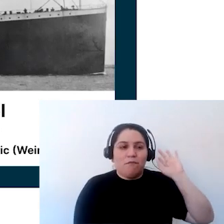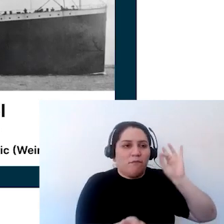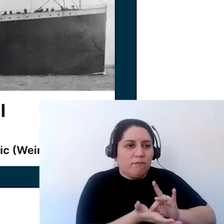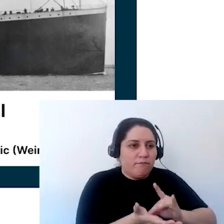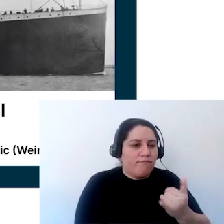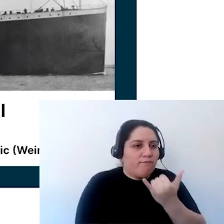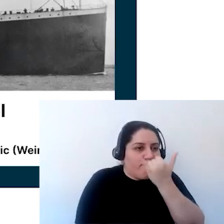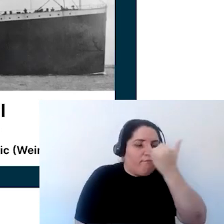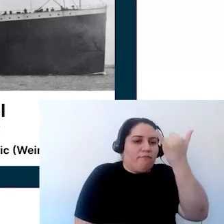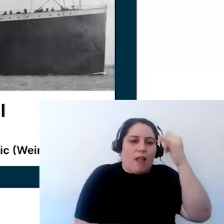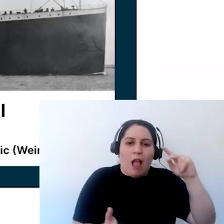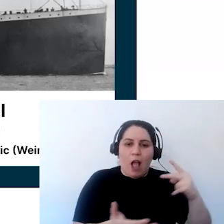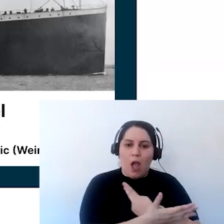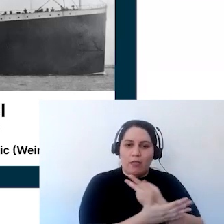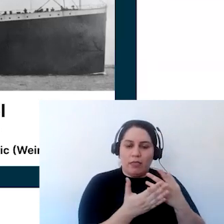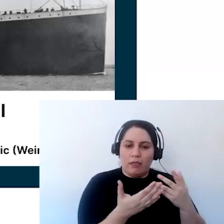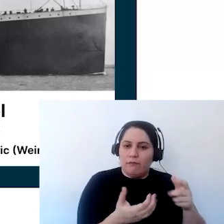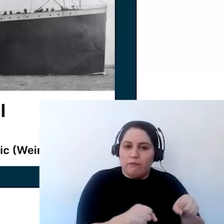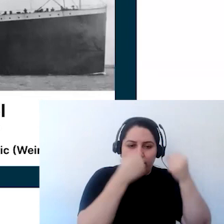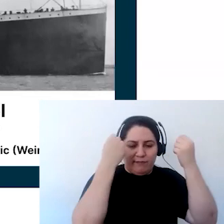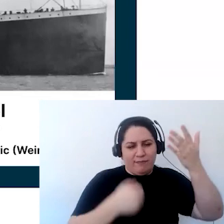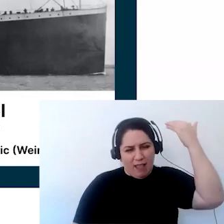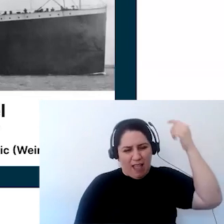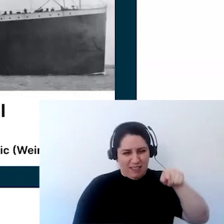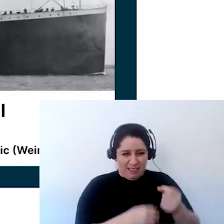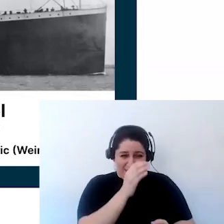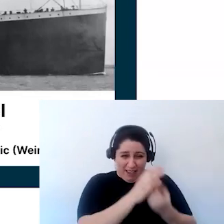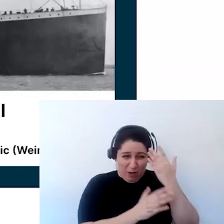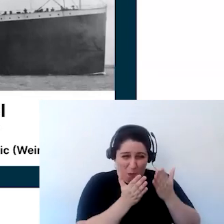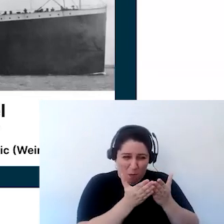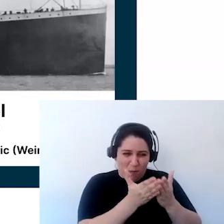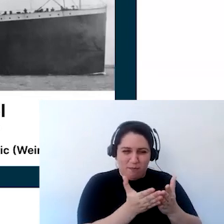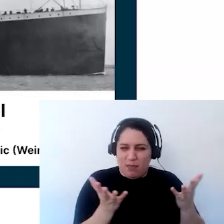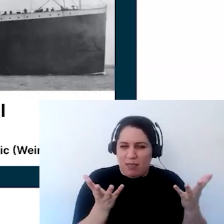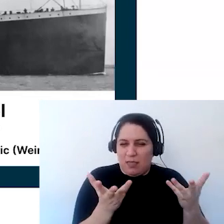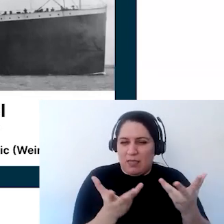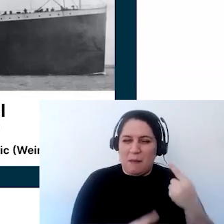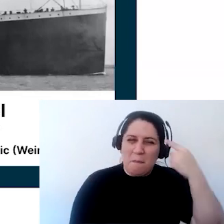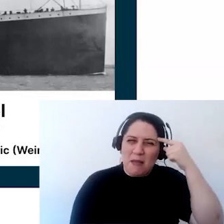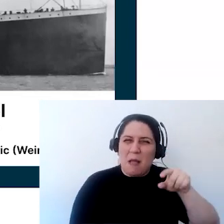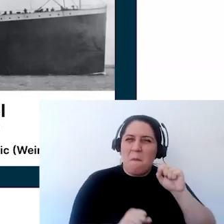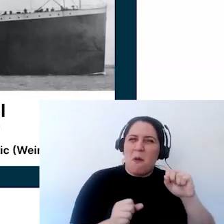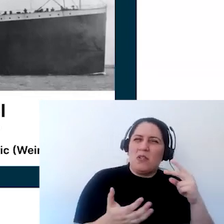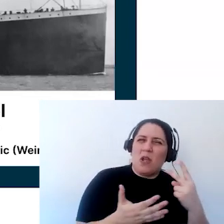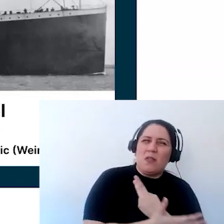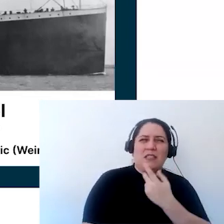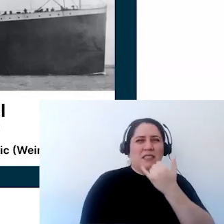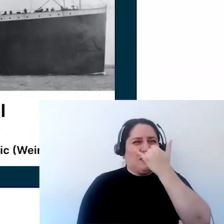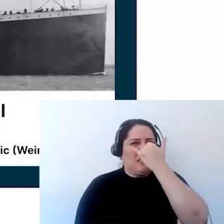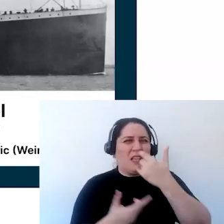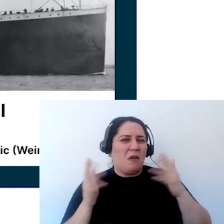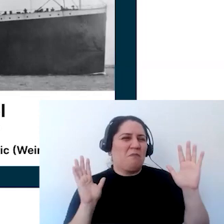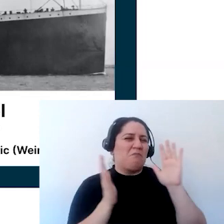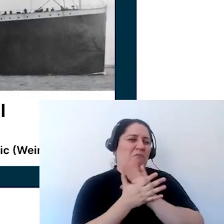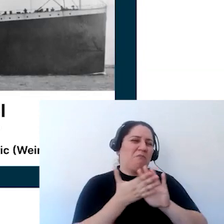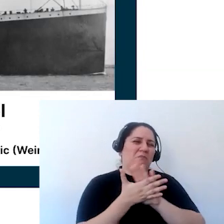foi considerado, né, uma evolução tecnológica da época, mas não foram avaliadas as possíveis ameaças que poderiam causar algum incidente grave. E o